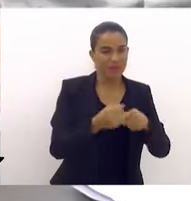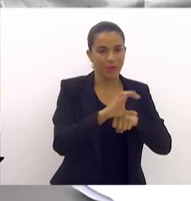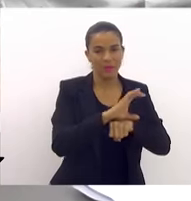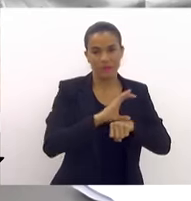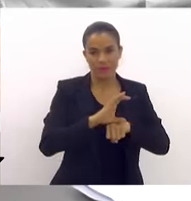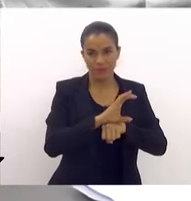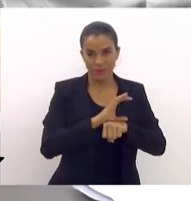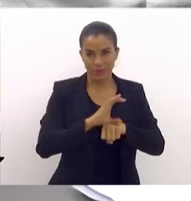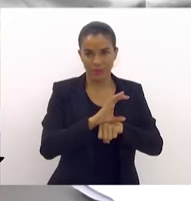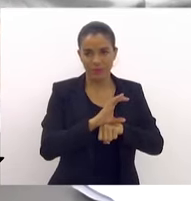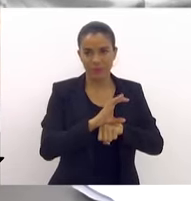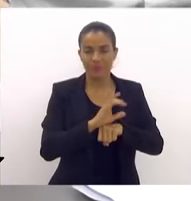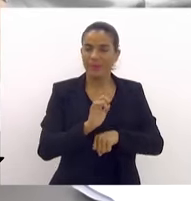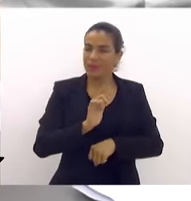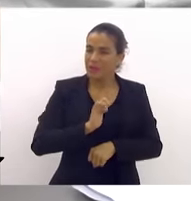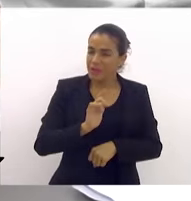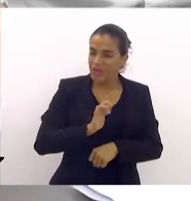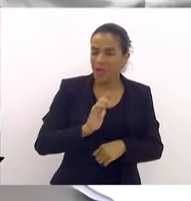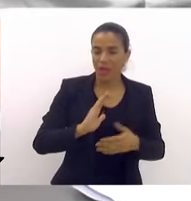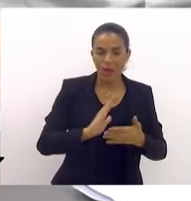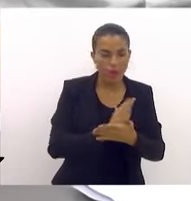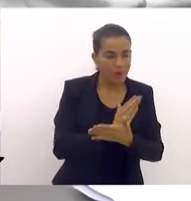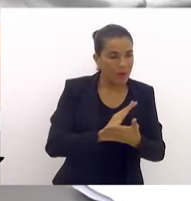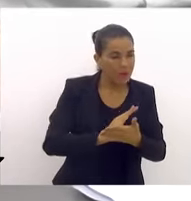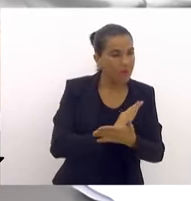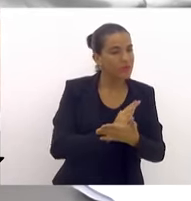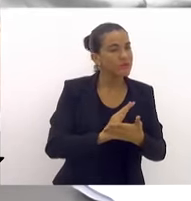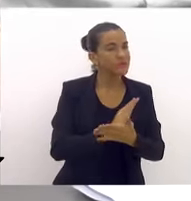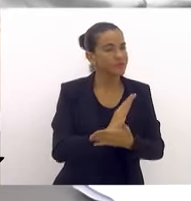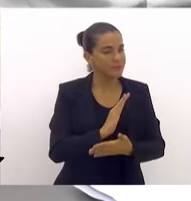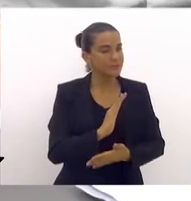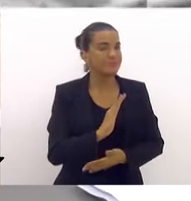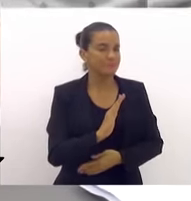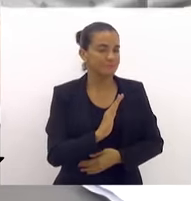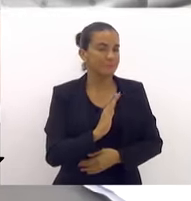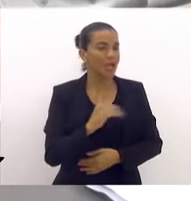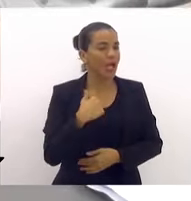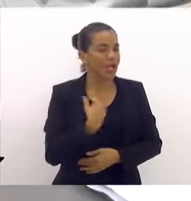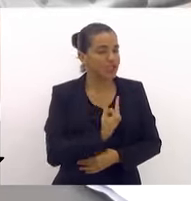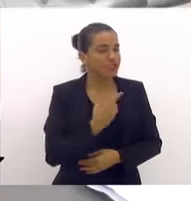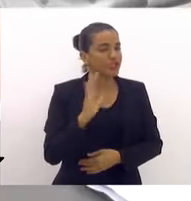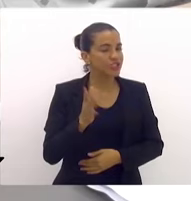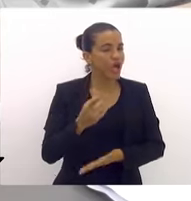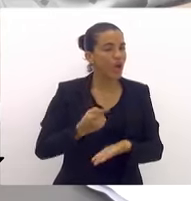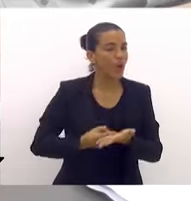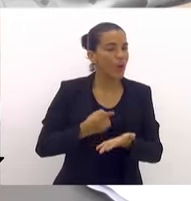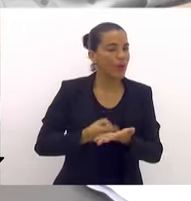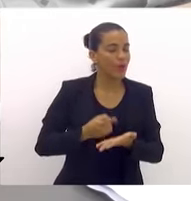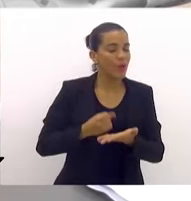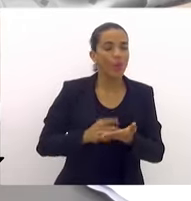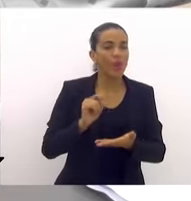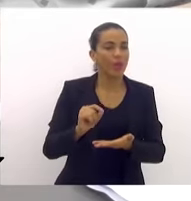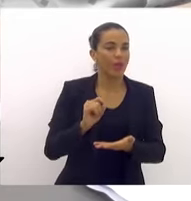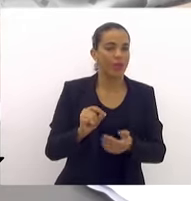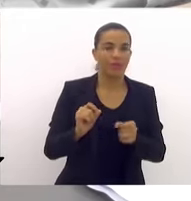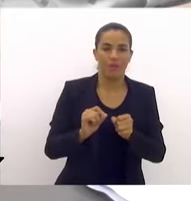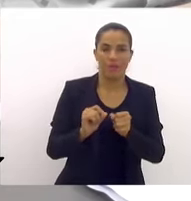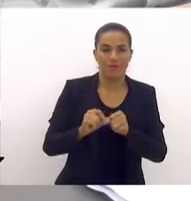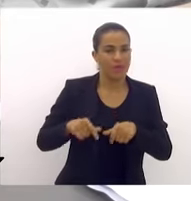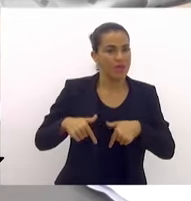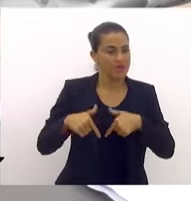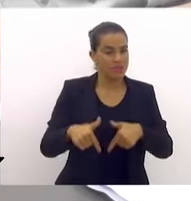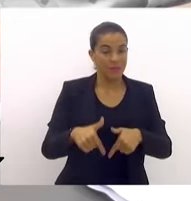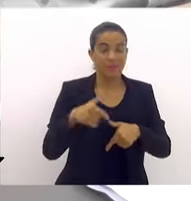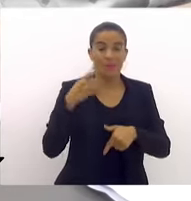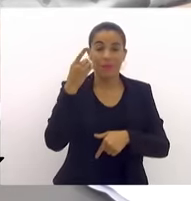que tem algo que nós já, deputado Amorim, combinamos aqui de não fazer na CCJ. O Luiz Paulo sempre